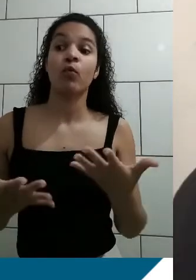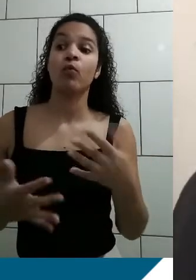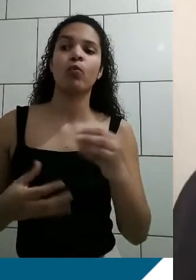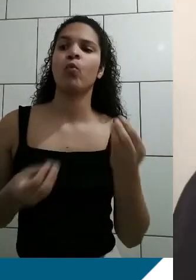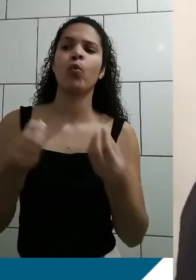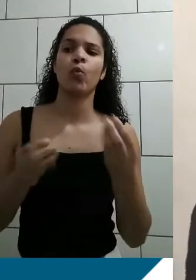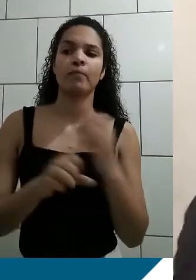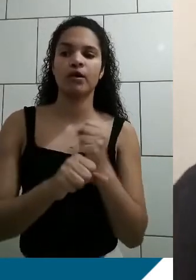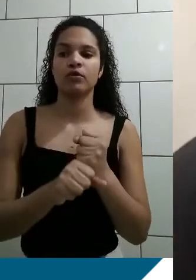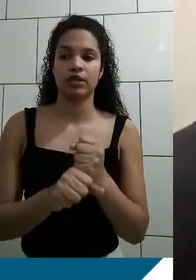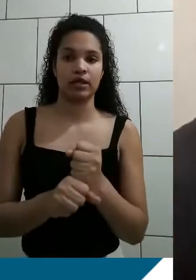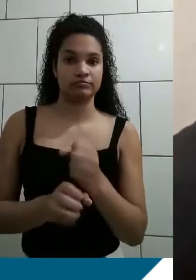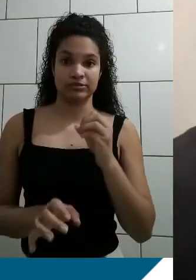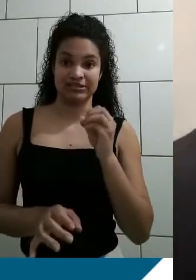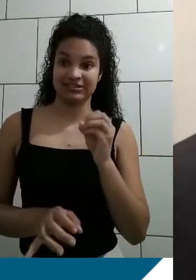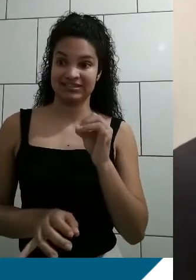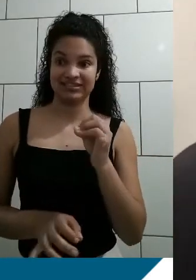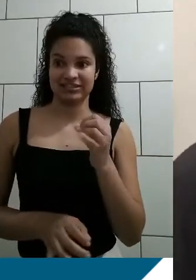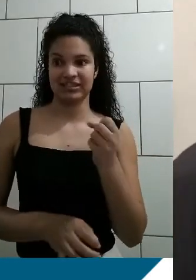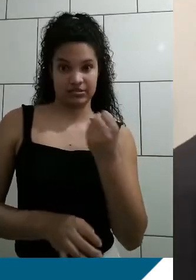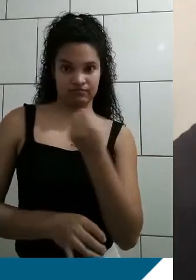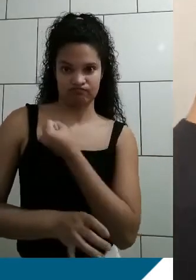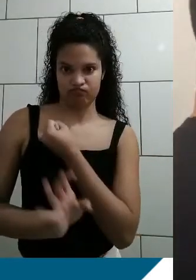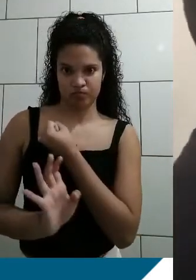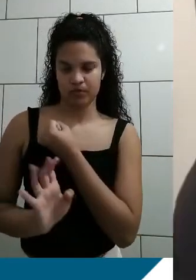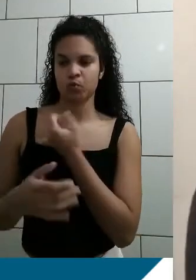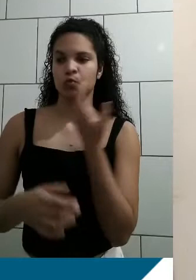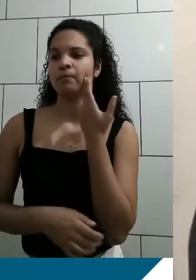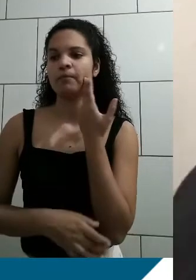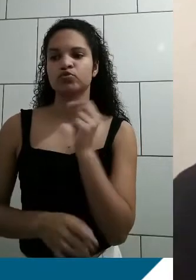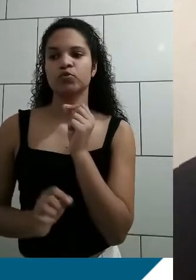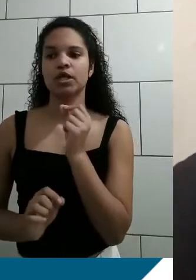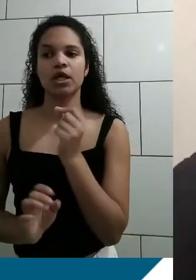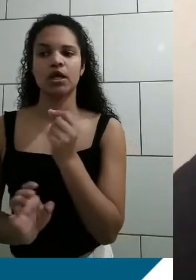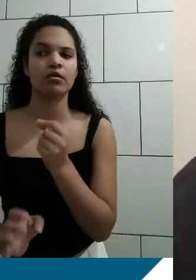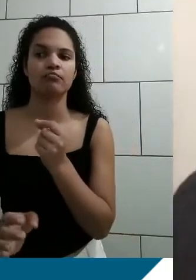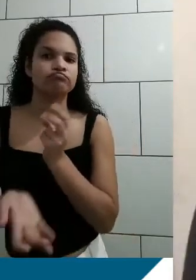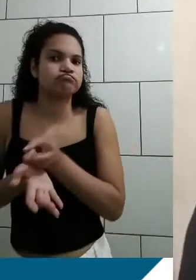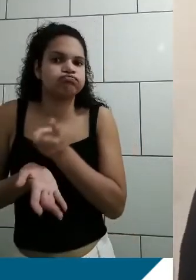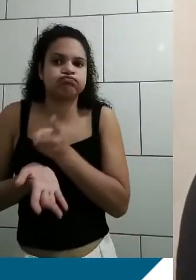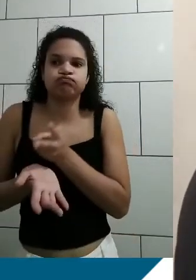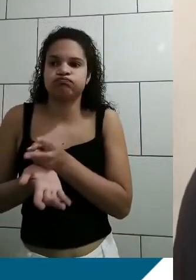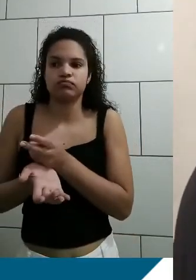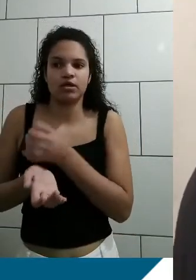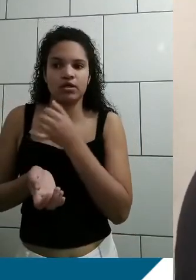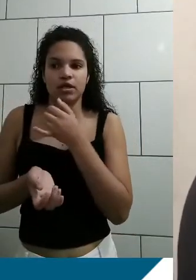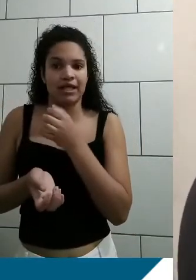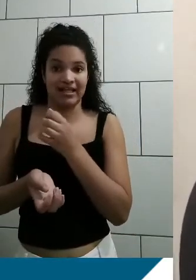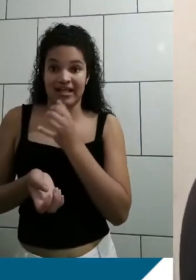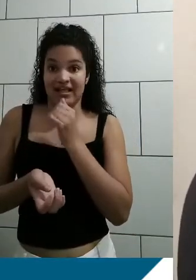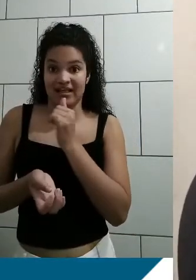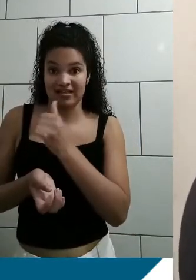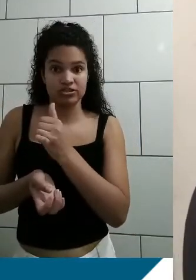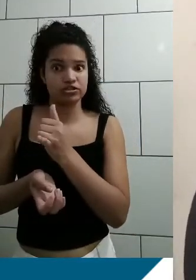energia mecânica permanece inalterado, ou seja, o valor antes é igual ao valor depois. Quando a gente expande isso